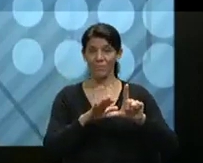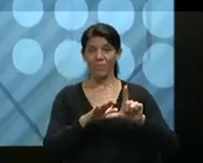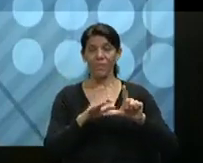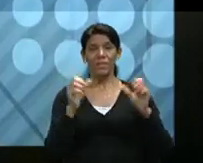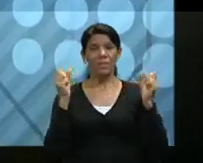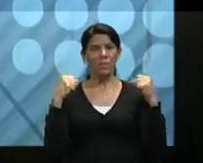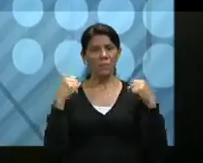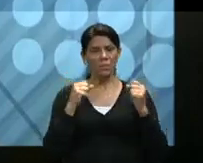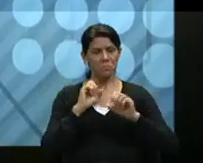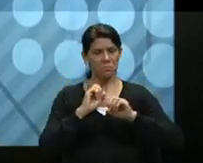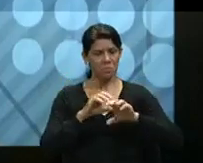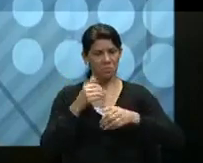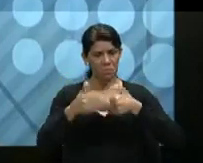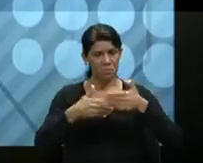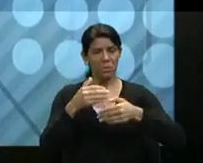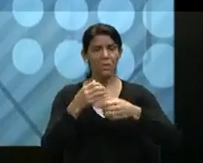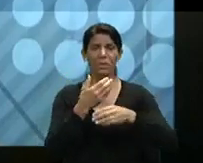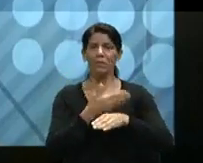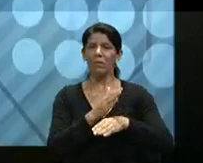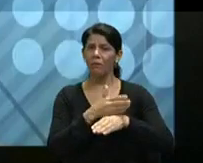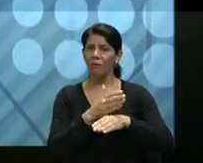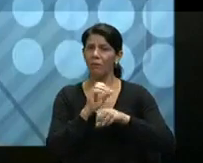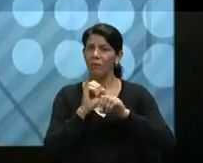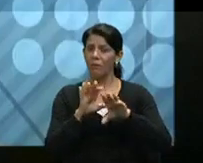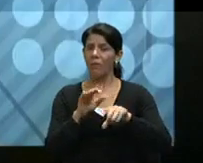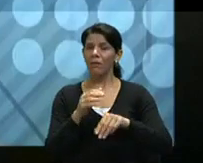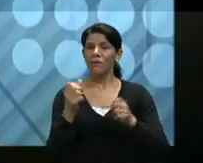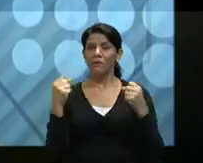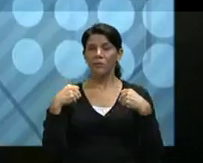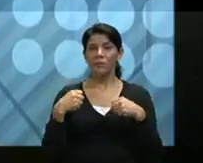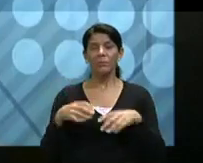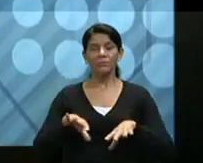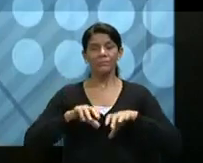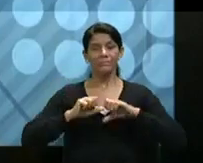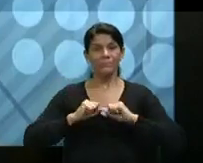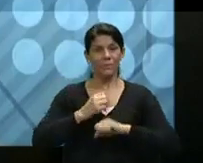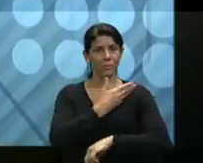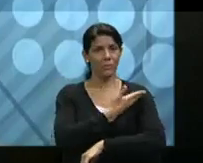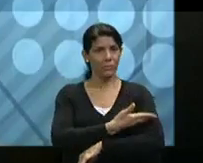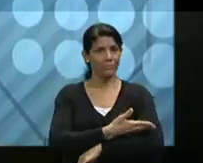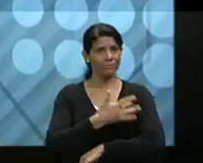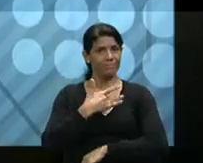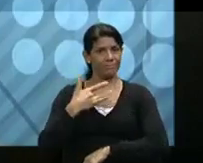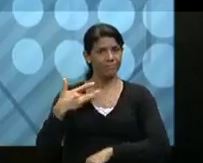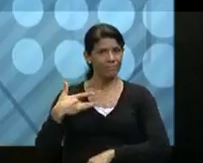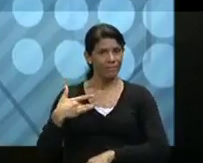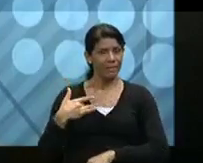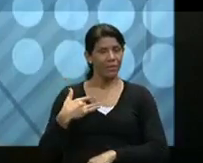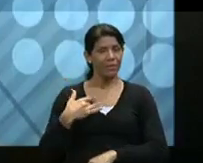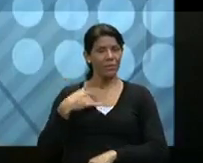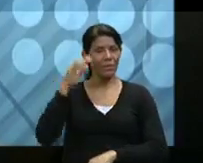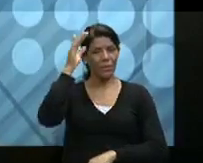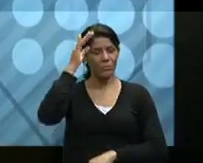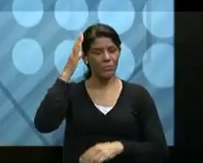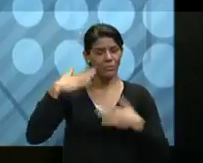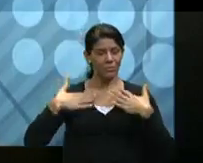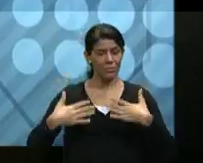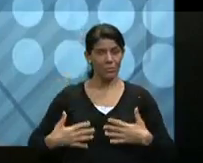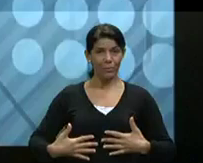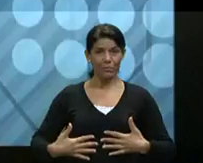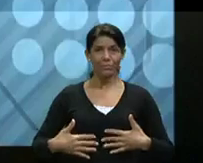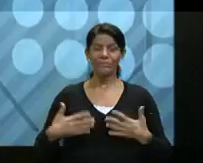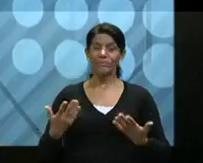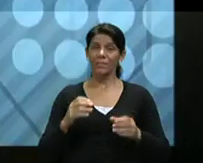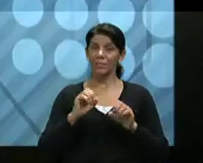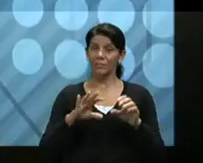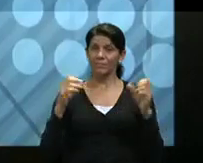educação continuada, com prática de atividade física, com adoção de hábitos saudáveis, com conscientização corporal. Enfim,